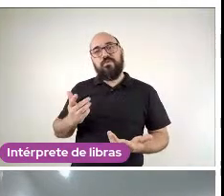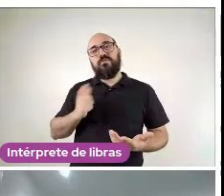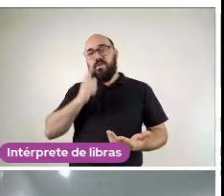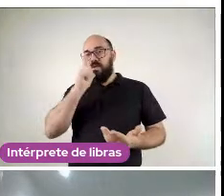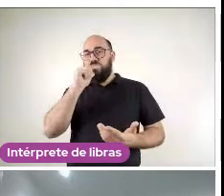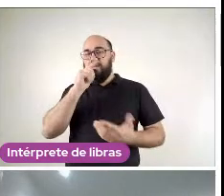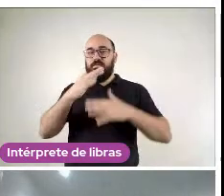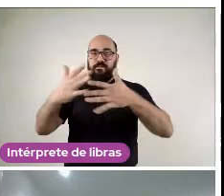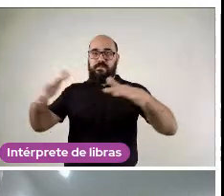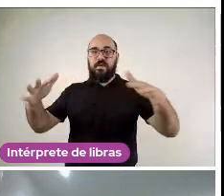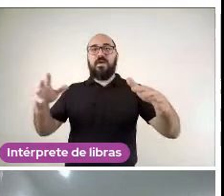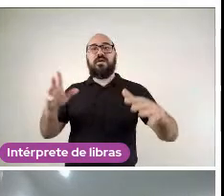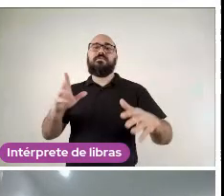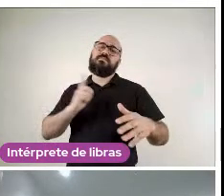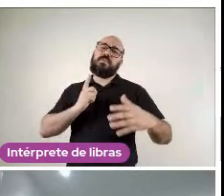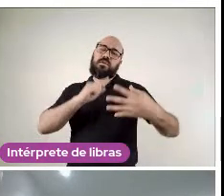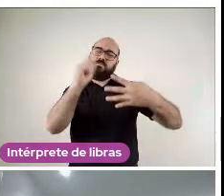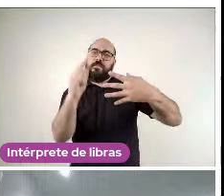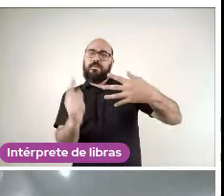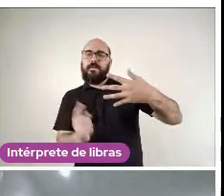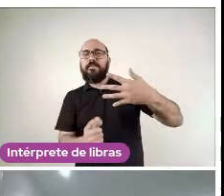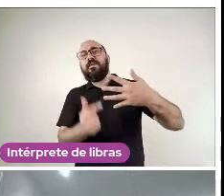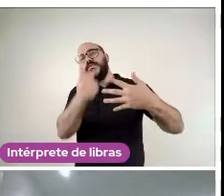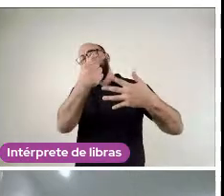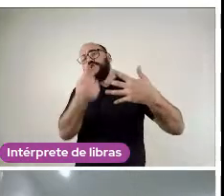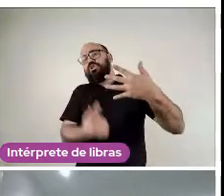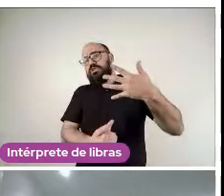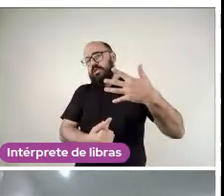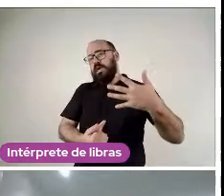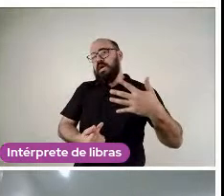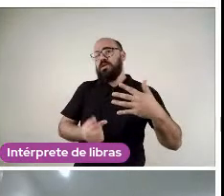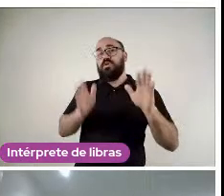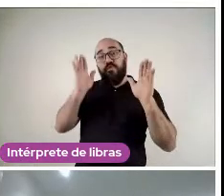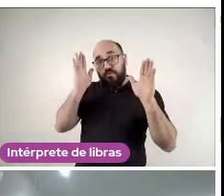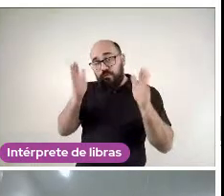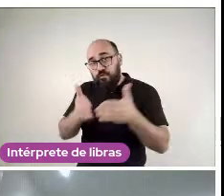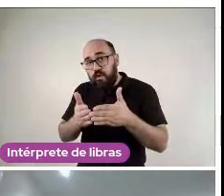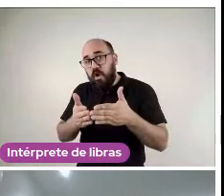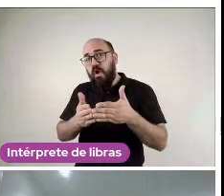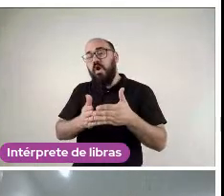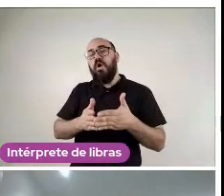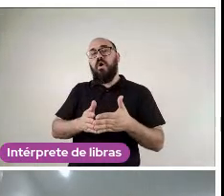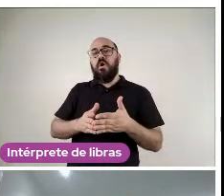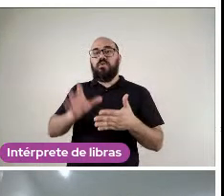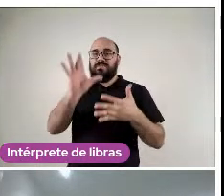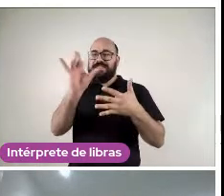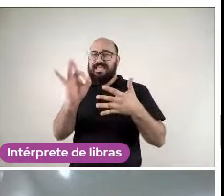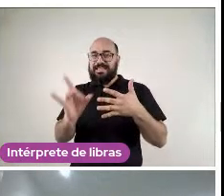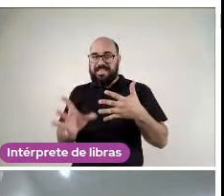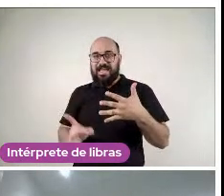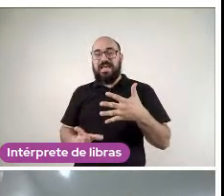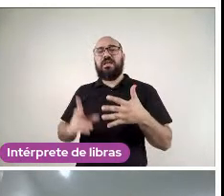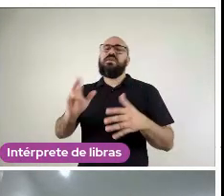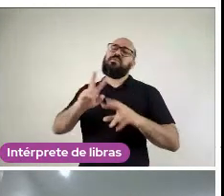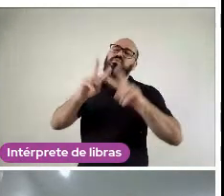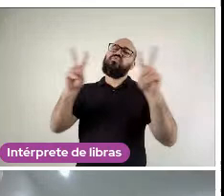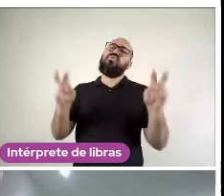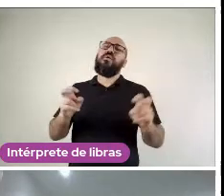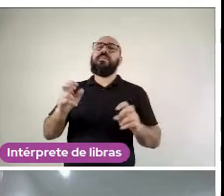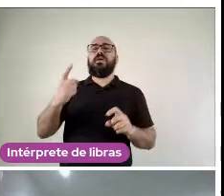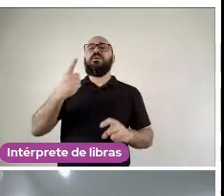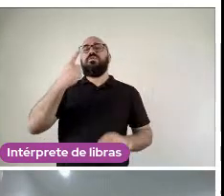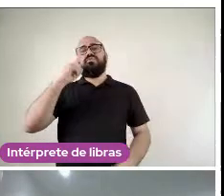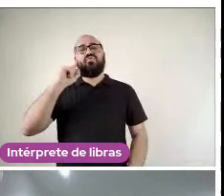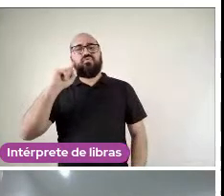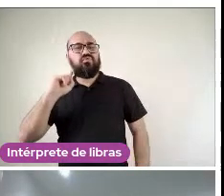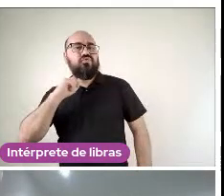7 sub-objetivos, digamos assim, objetivos específicos, que tratam basicamente sobre a poluição, a questão da